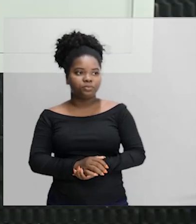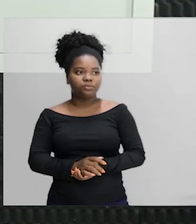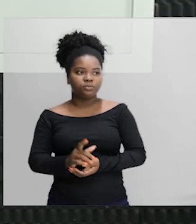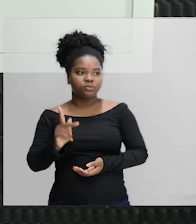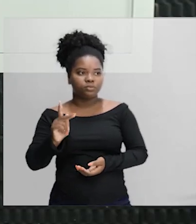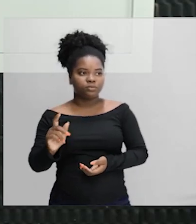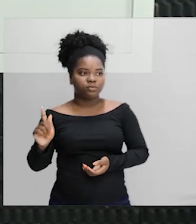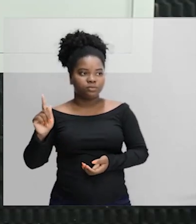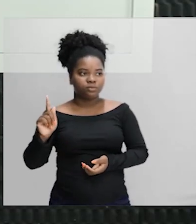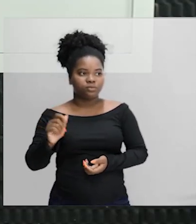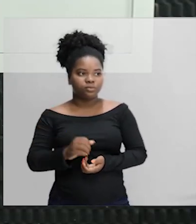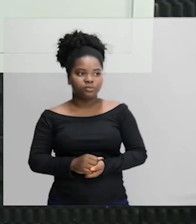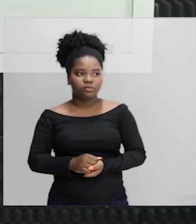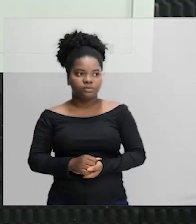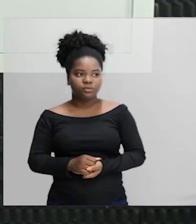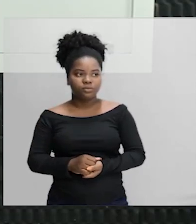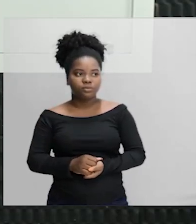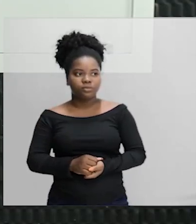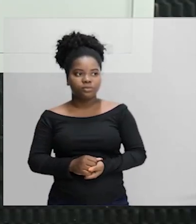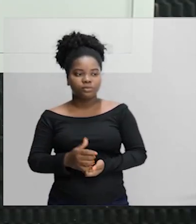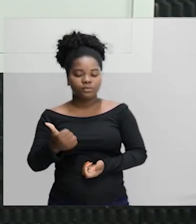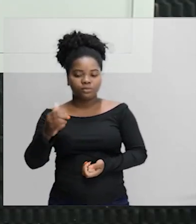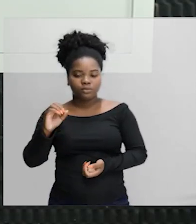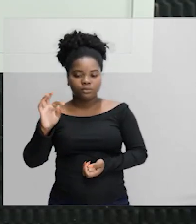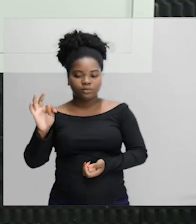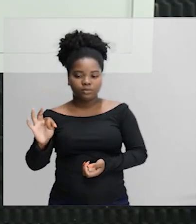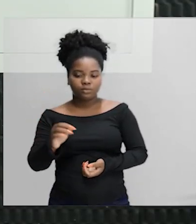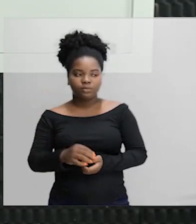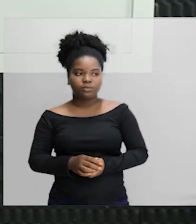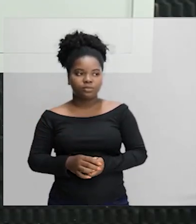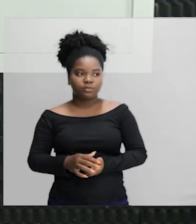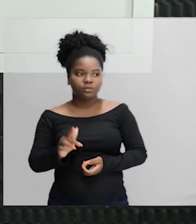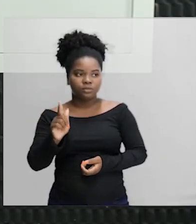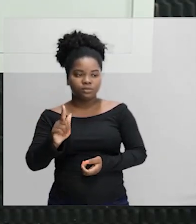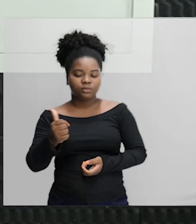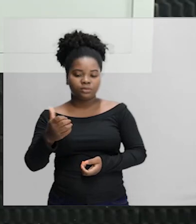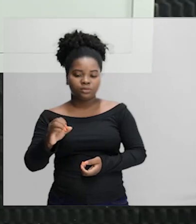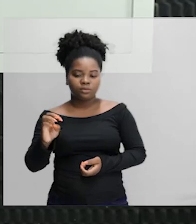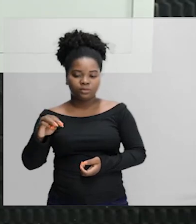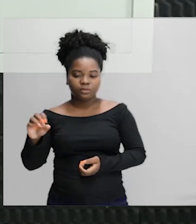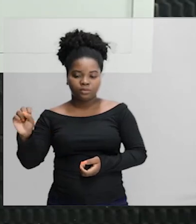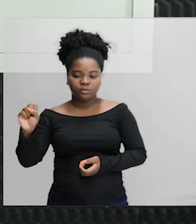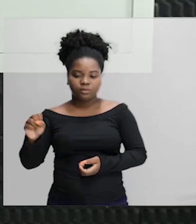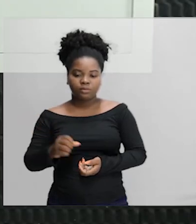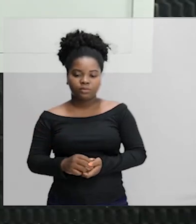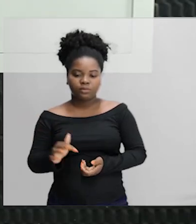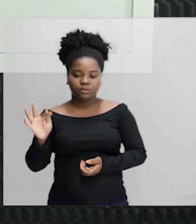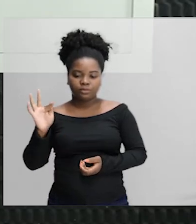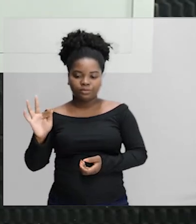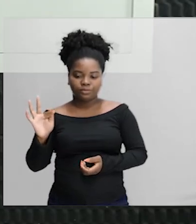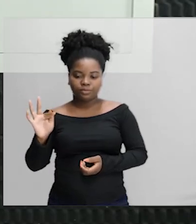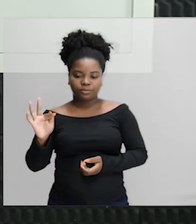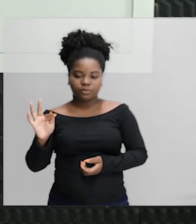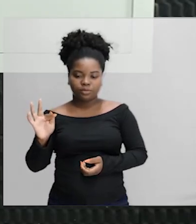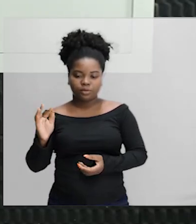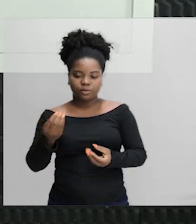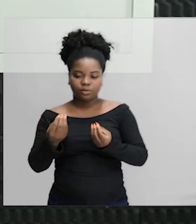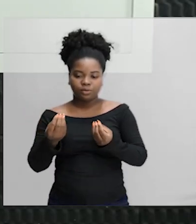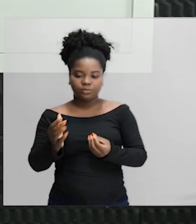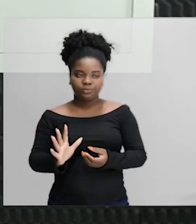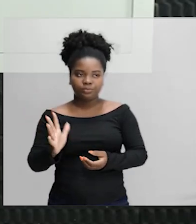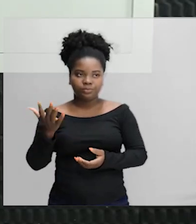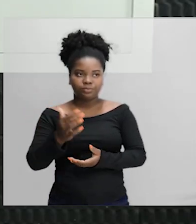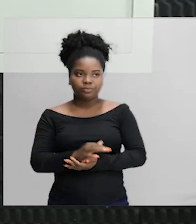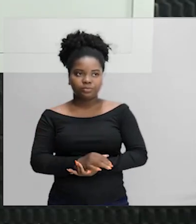internacional. Né? O campo em Tesla e a gravidade em metros por segundo. Então vamos lá. Força magnética, no caso, como é uma barra, um